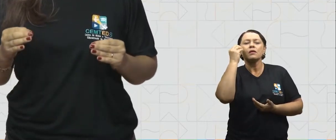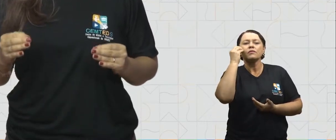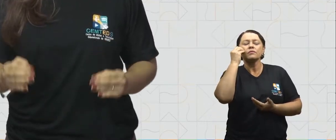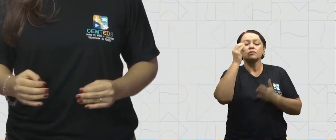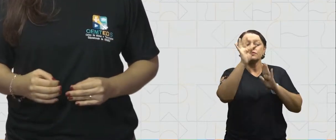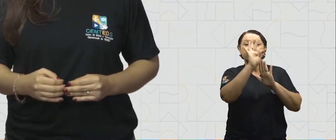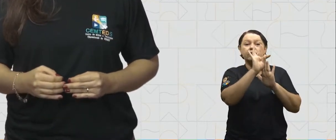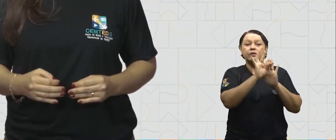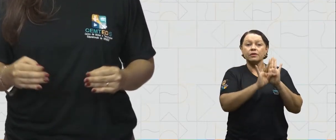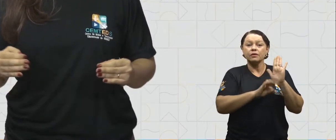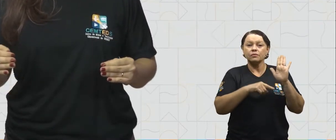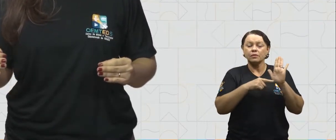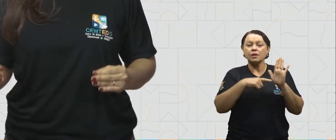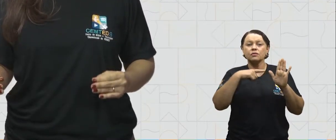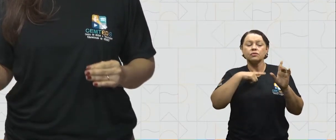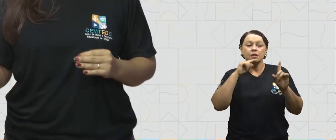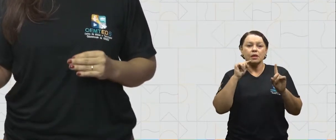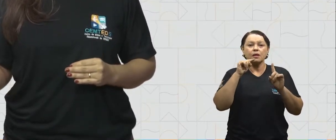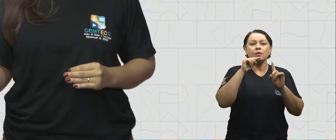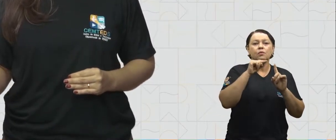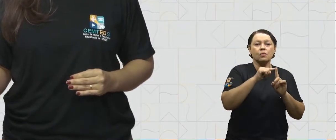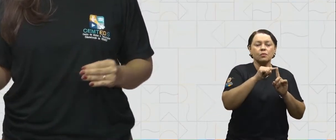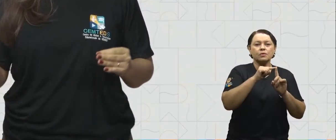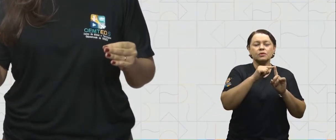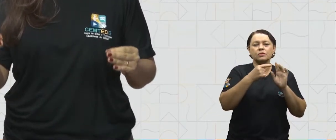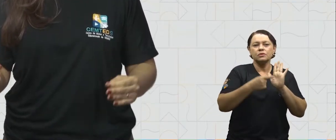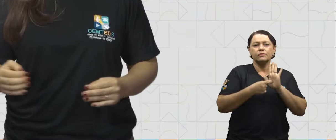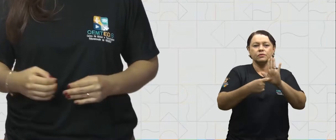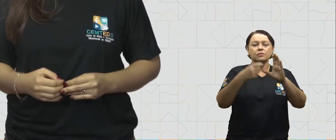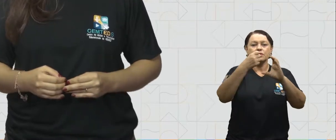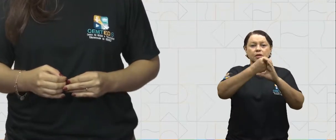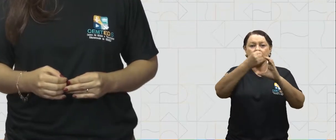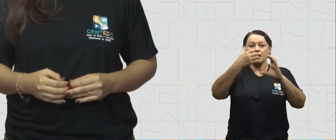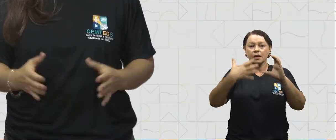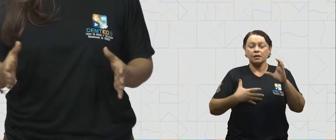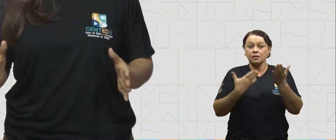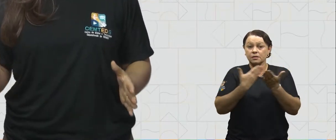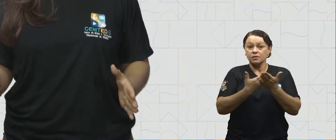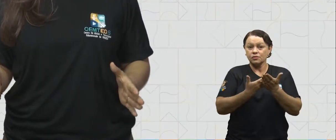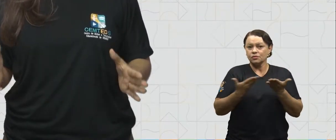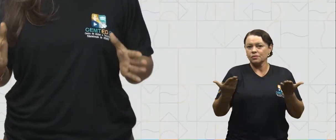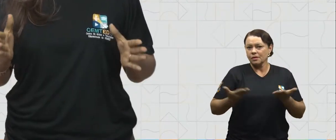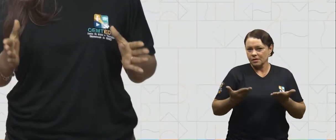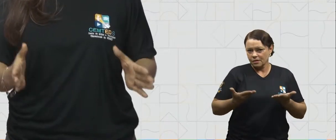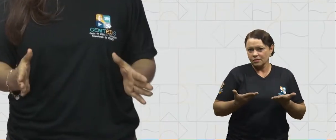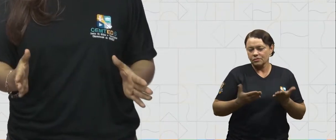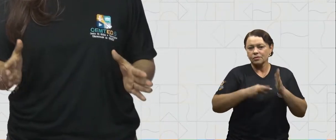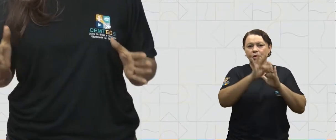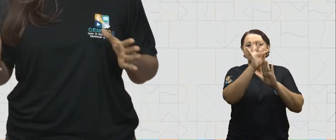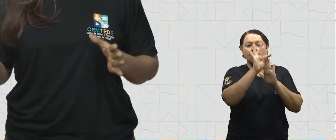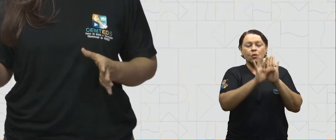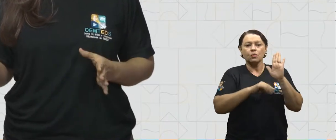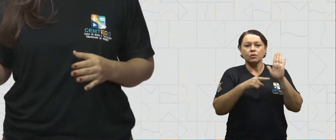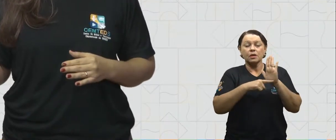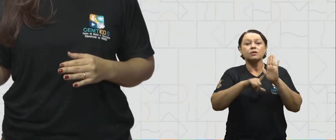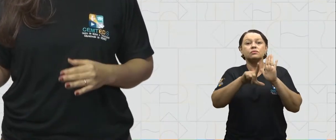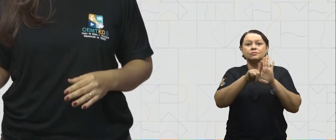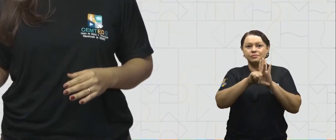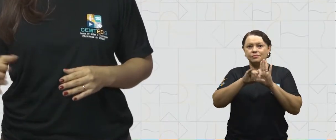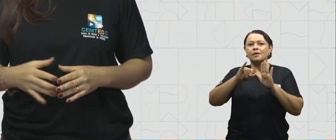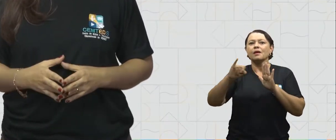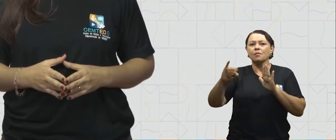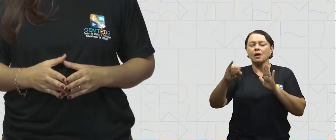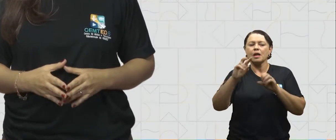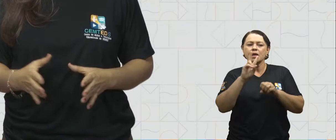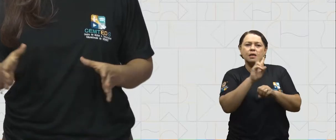texto com o objetivo de aplicar as características estudadas aqui. O texto é uma lei que ampara